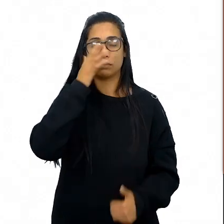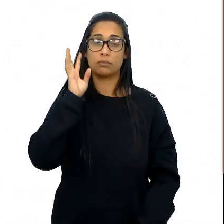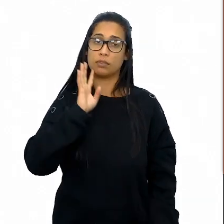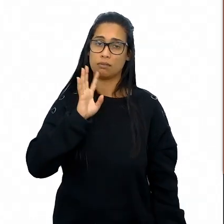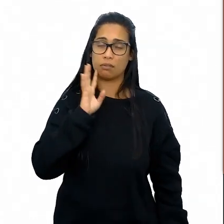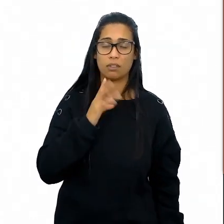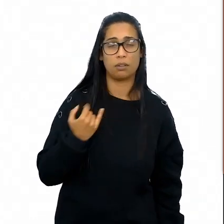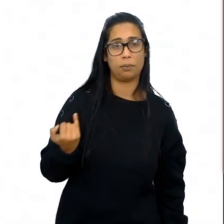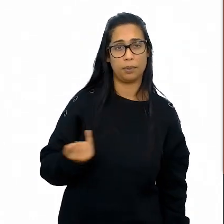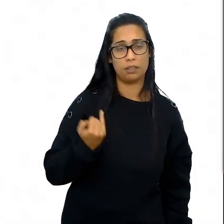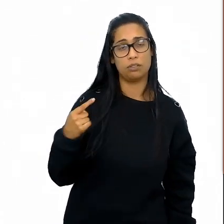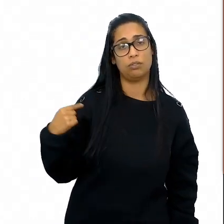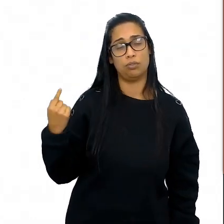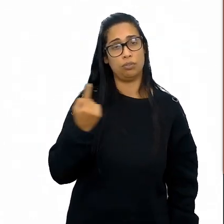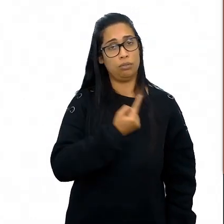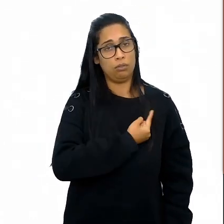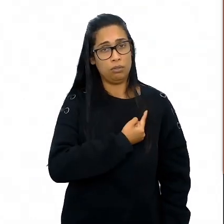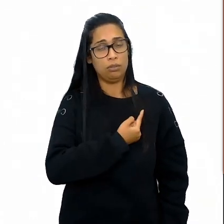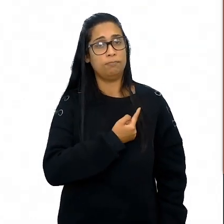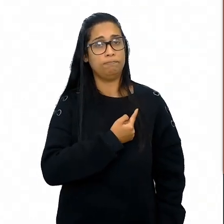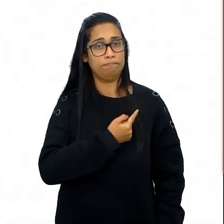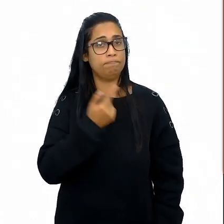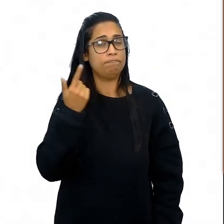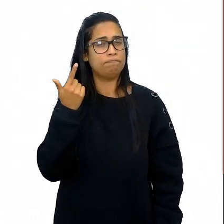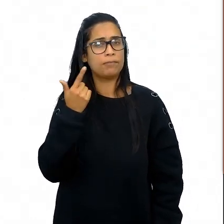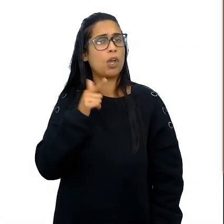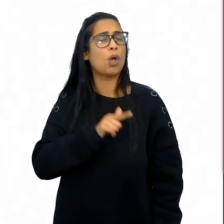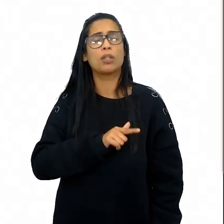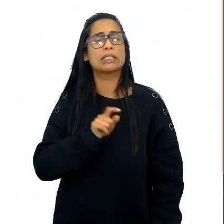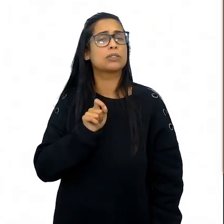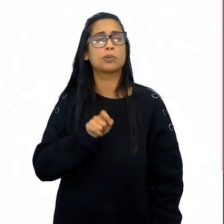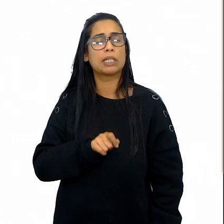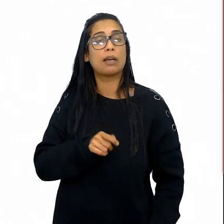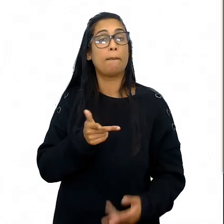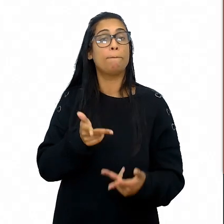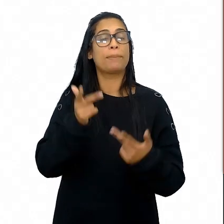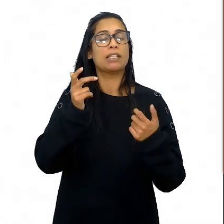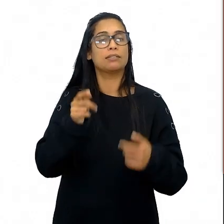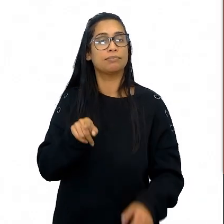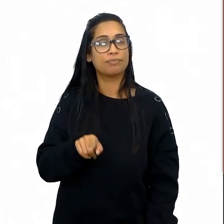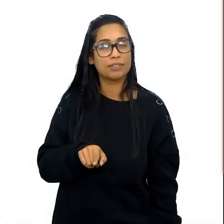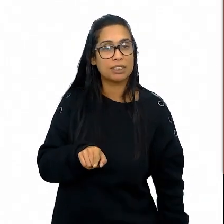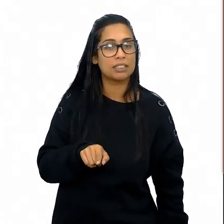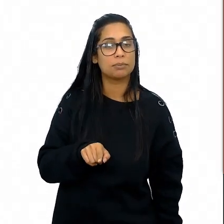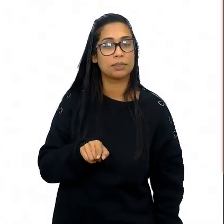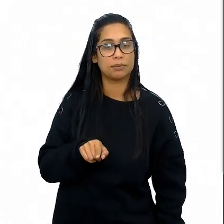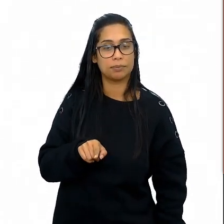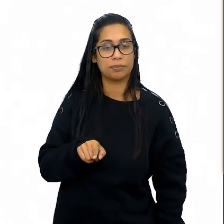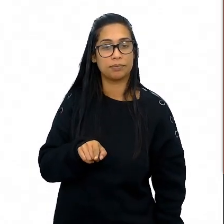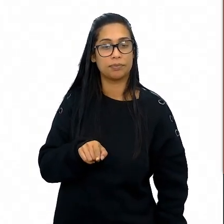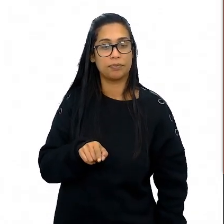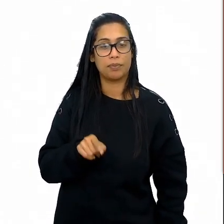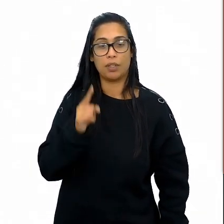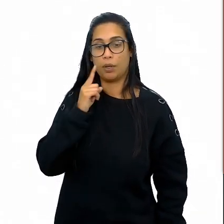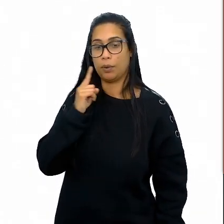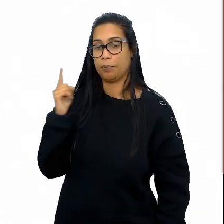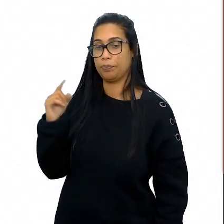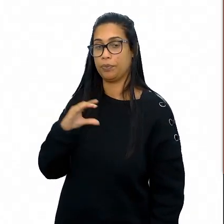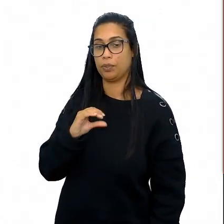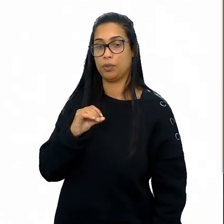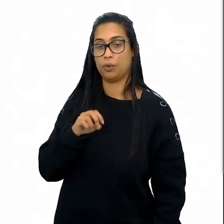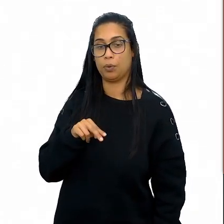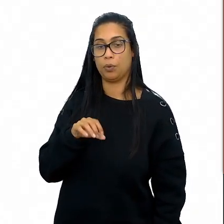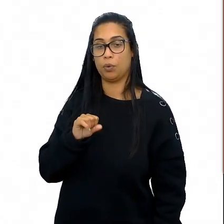muito legal porque a gente também consegue perceber e eu acho que essa palavra que ela ela ela se encaixa muito bem